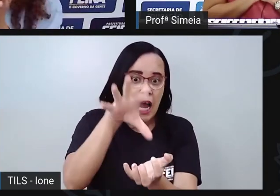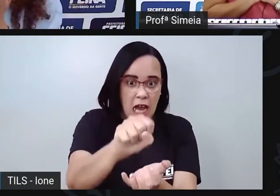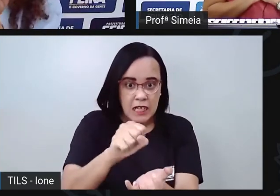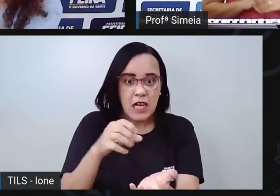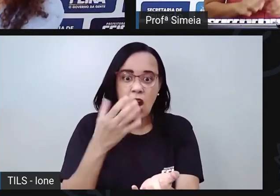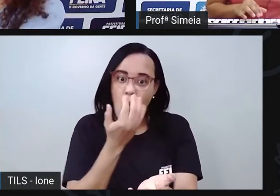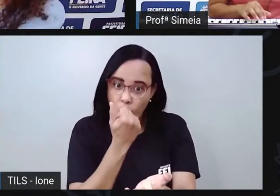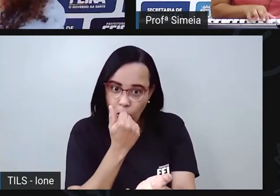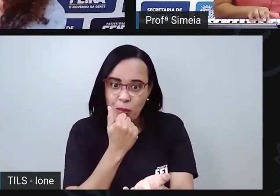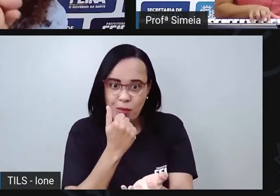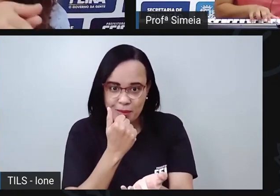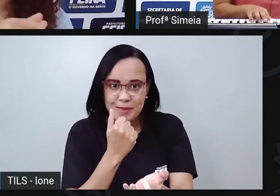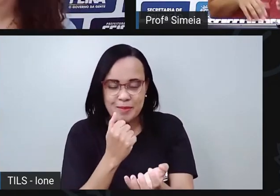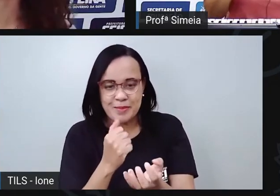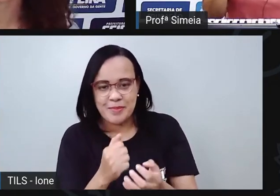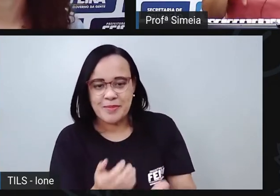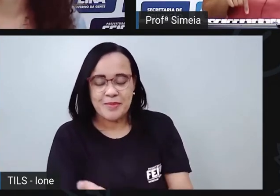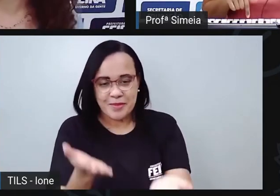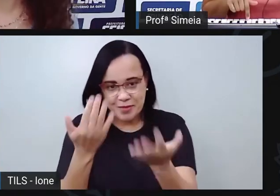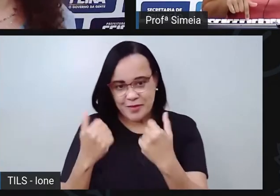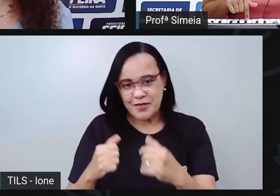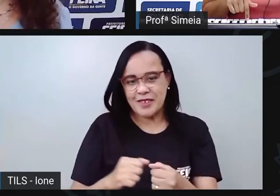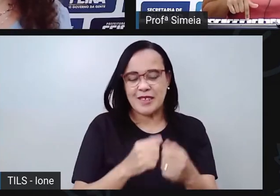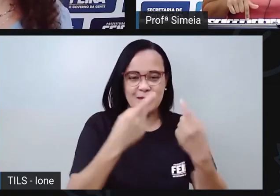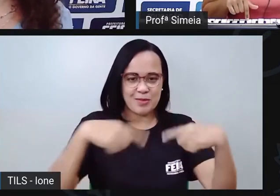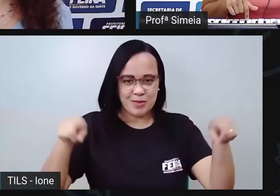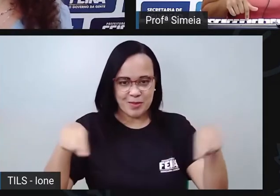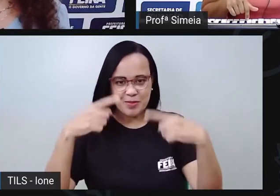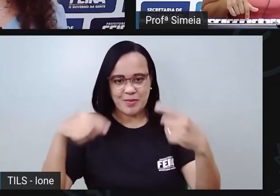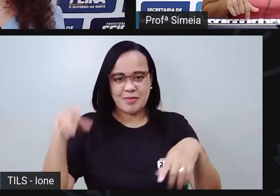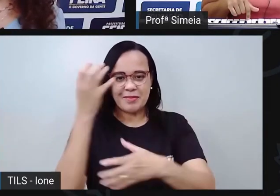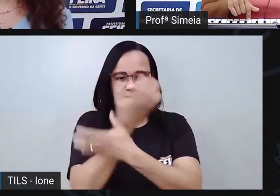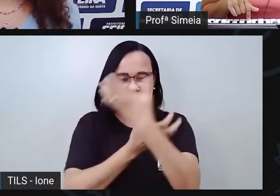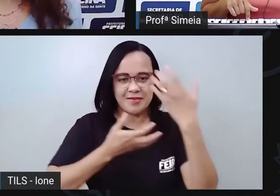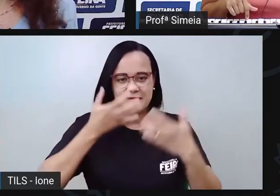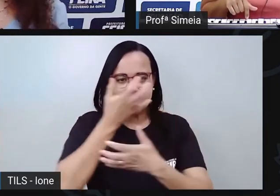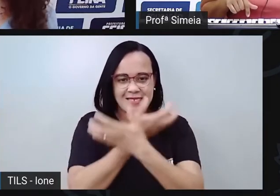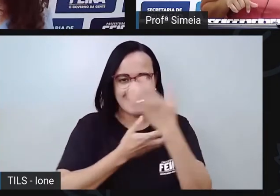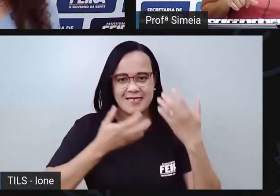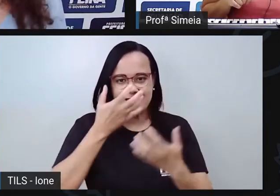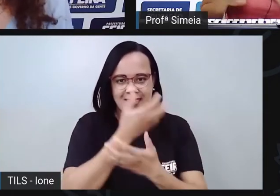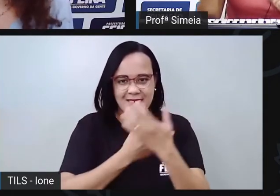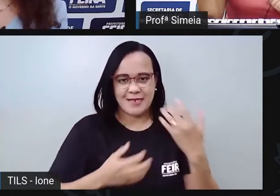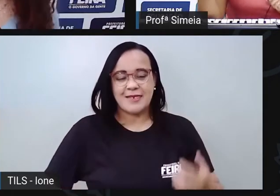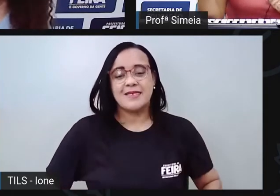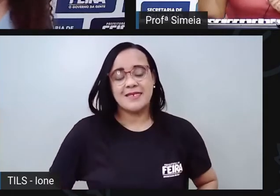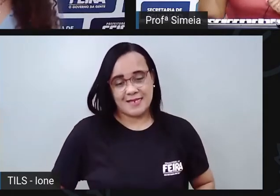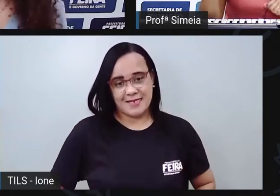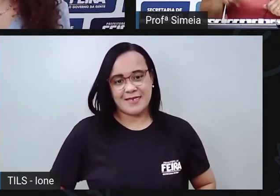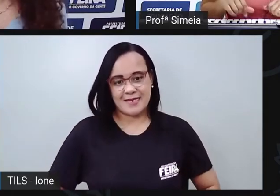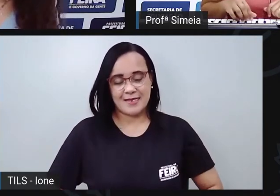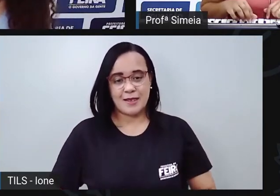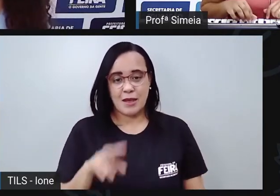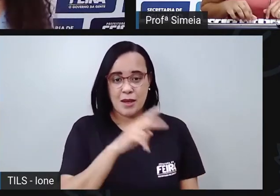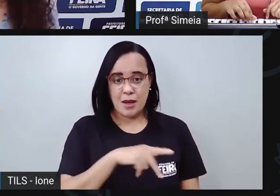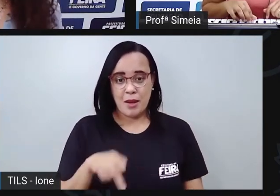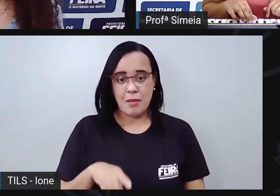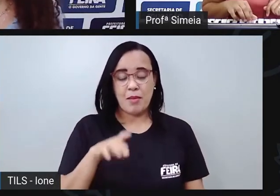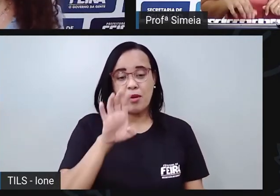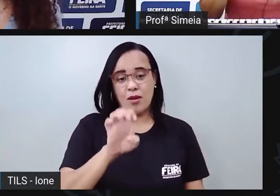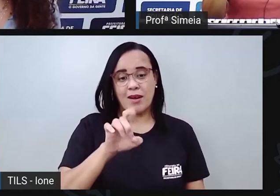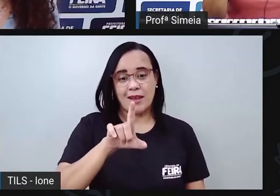Tá certo vamos lá cantar vamos brincar e cantar EA para Lisa aí do lado